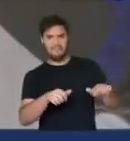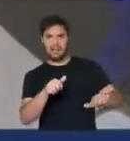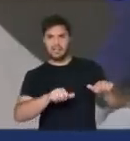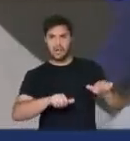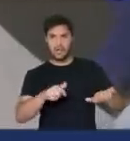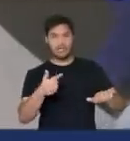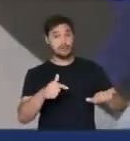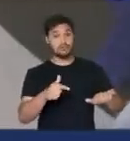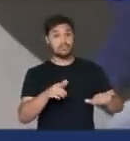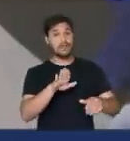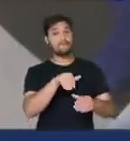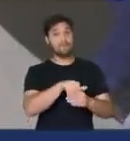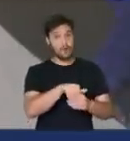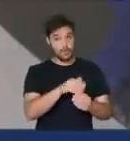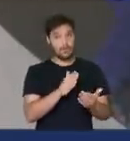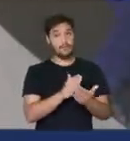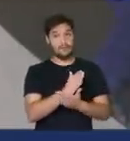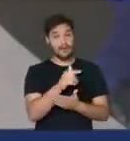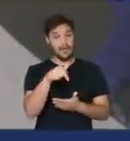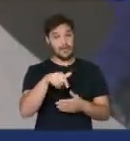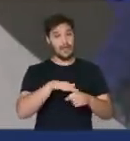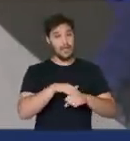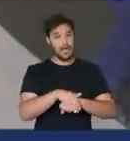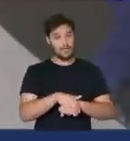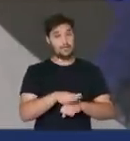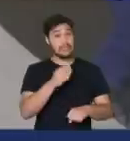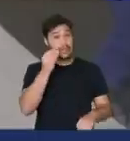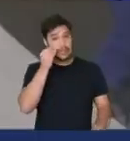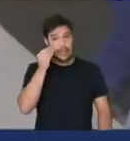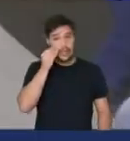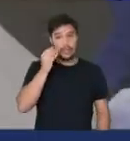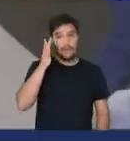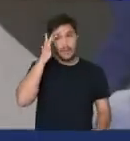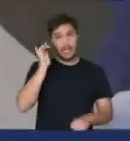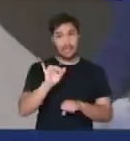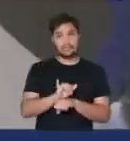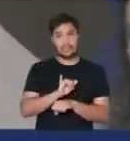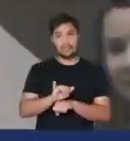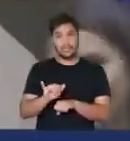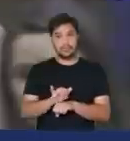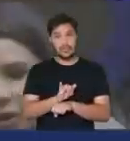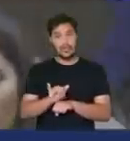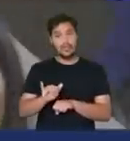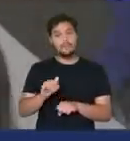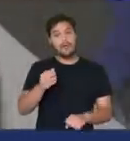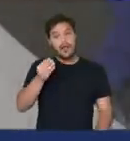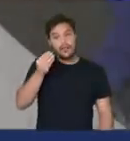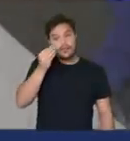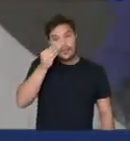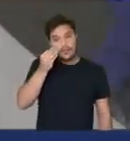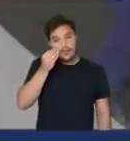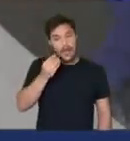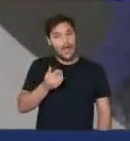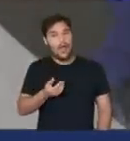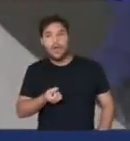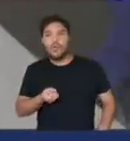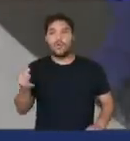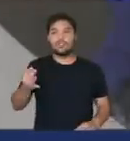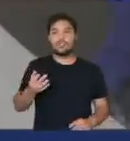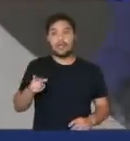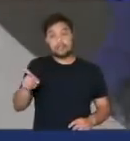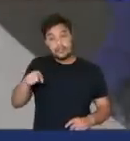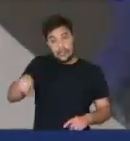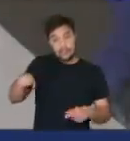que não tinha voto suficiente para aprovar nesta noite e tenta essa manobra para tentar construir o número necessário